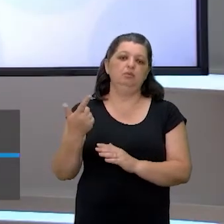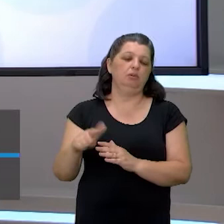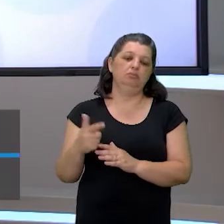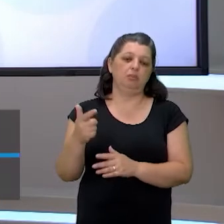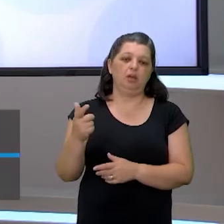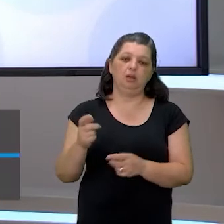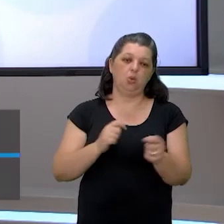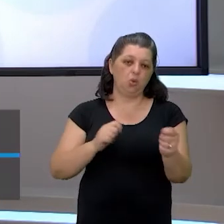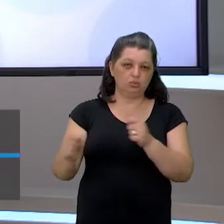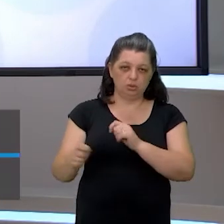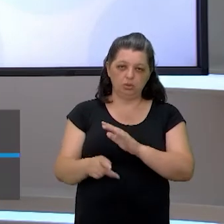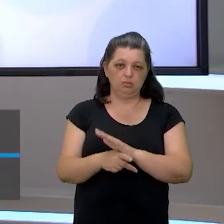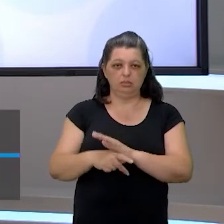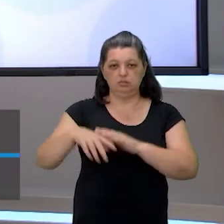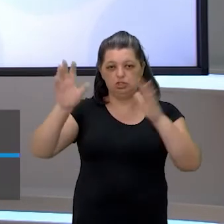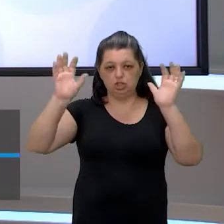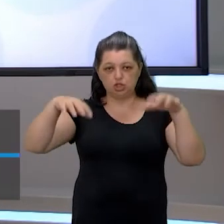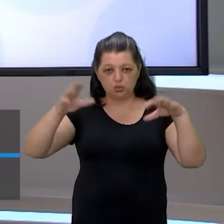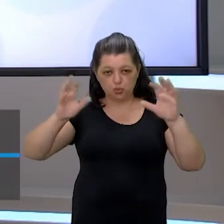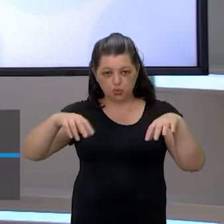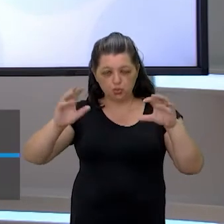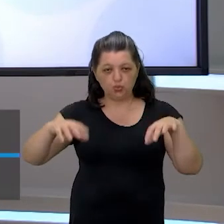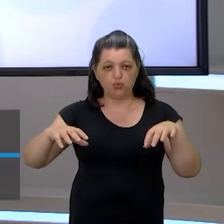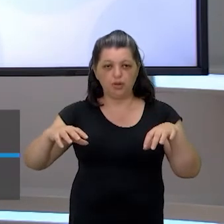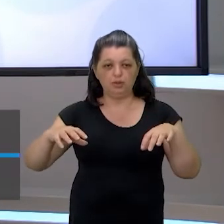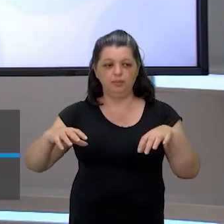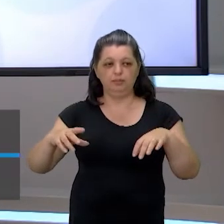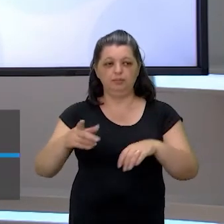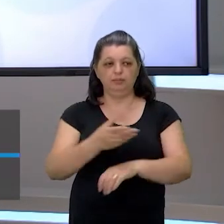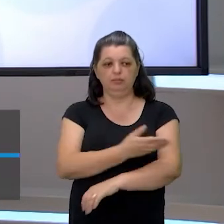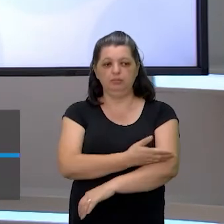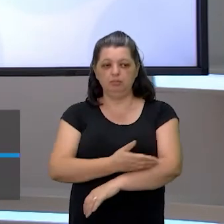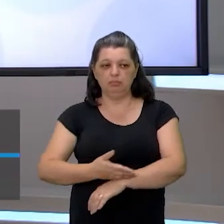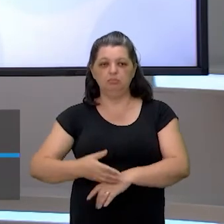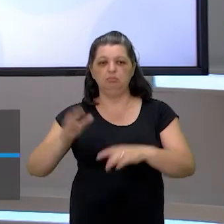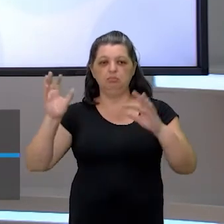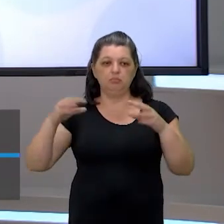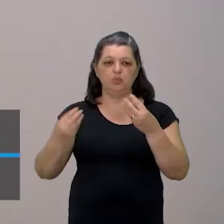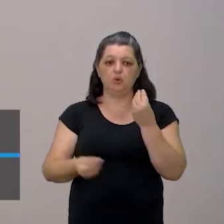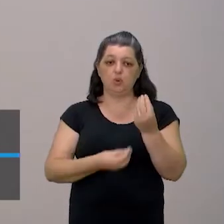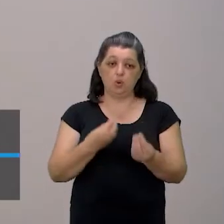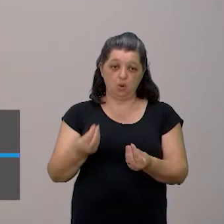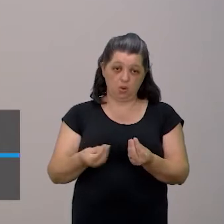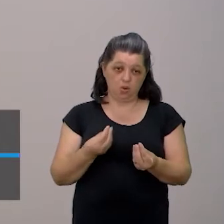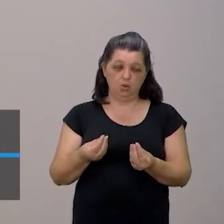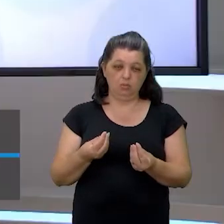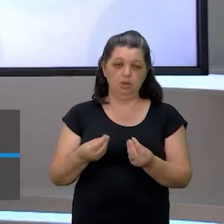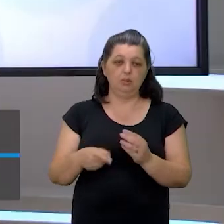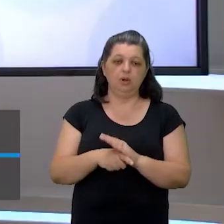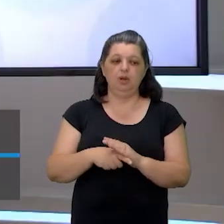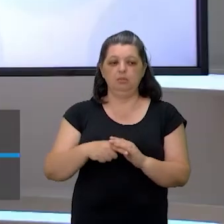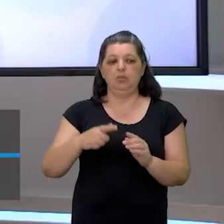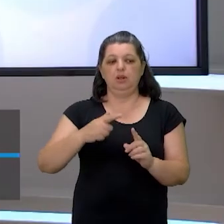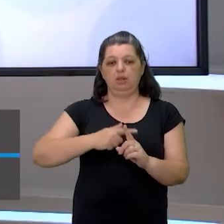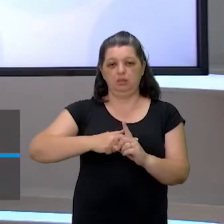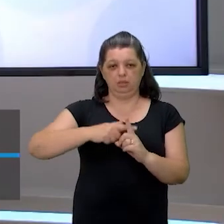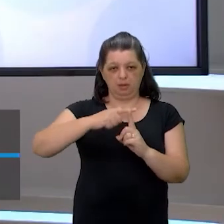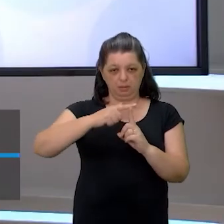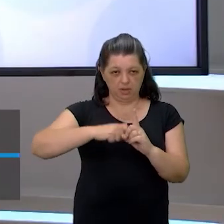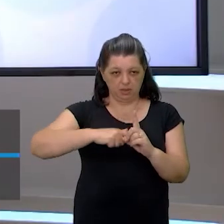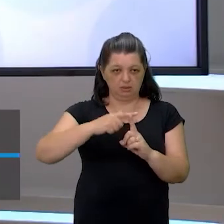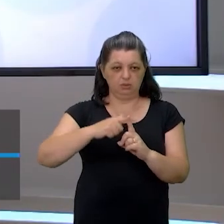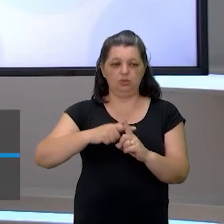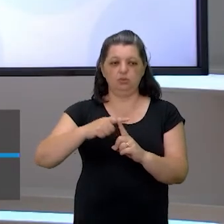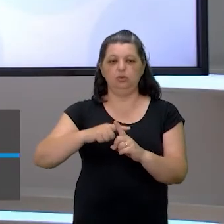no padrão de chuva, né, alterações, por exemplo, no padrão temperatura, dos elementos químicos também